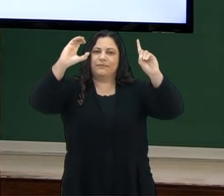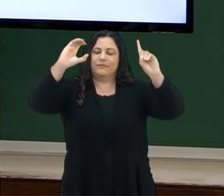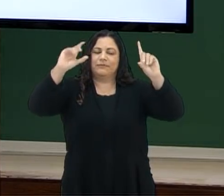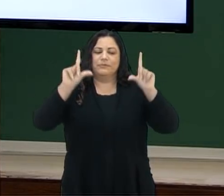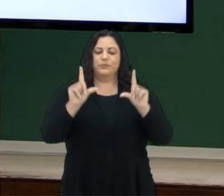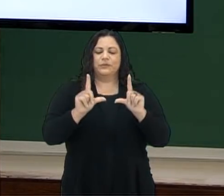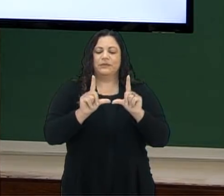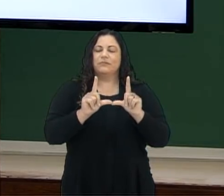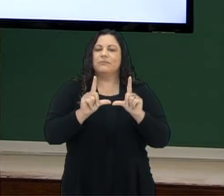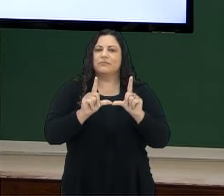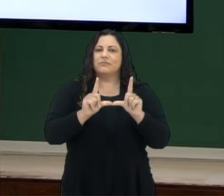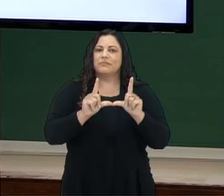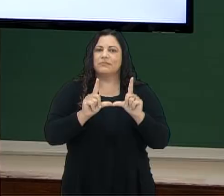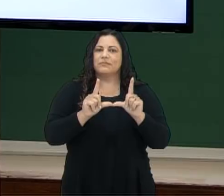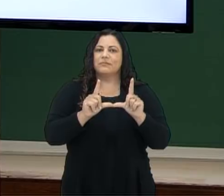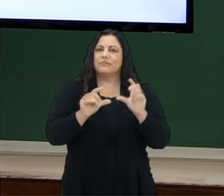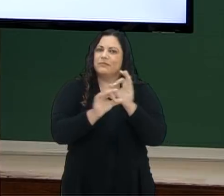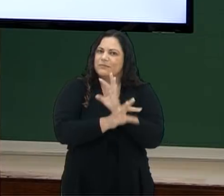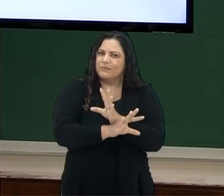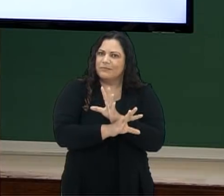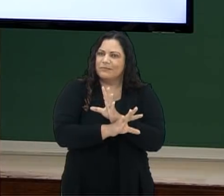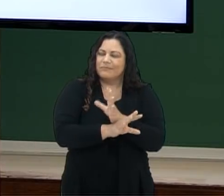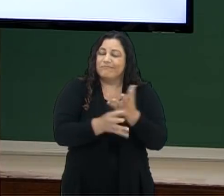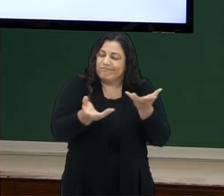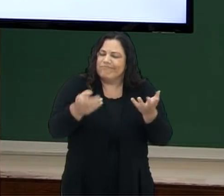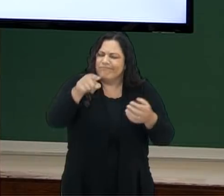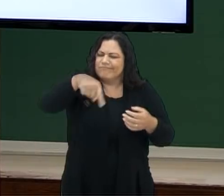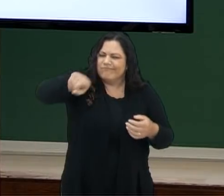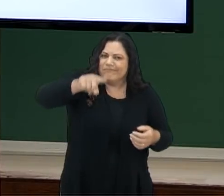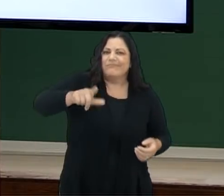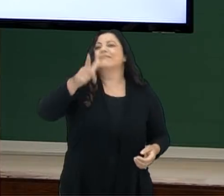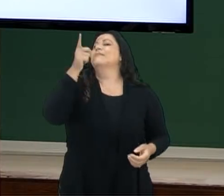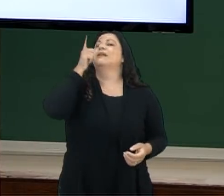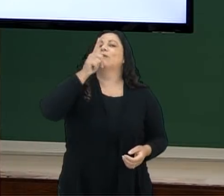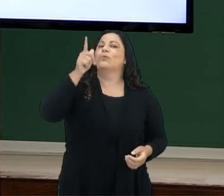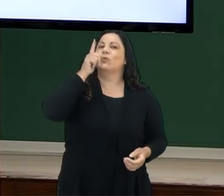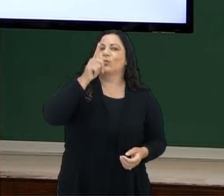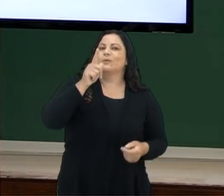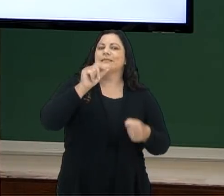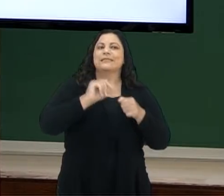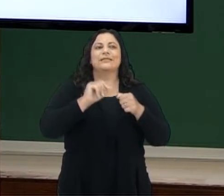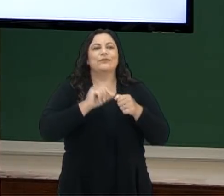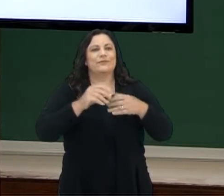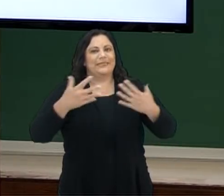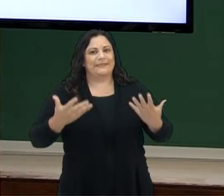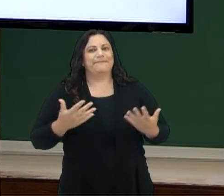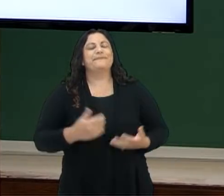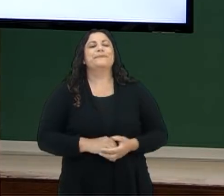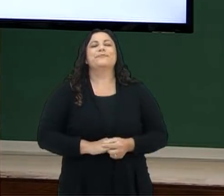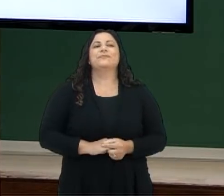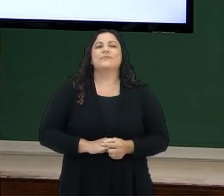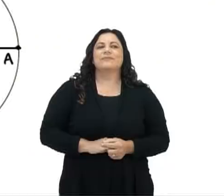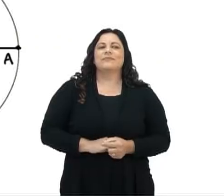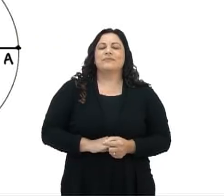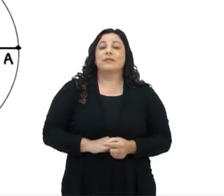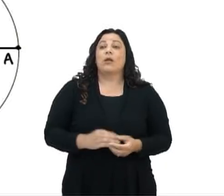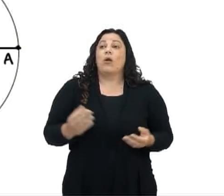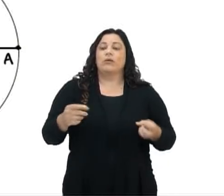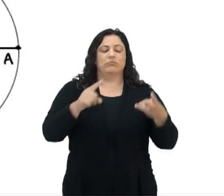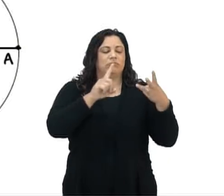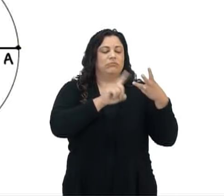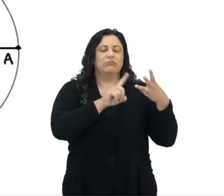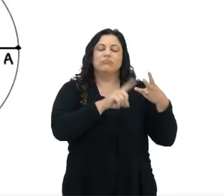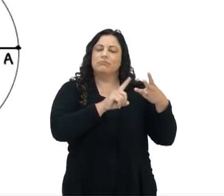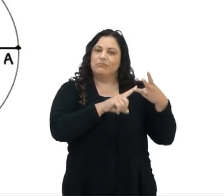pronto, ok? Eu espero muito que vocês tenham conseguido fazer. E a nossa terceira construção de hoje é o